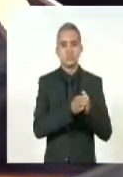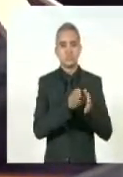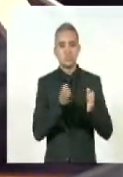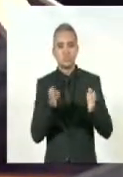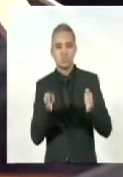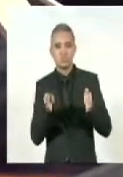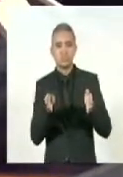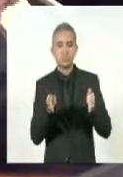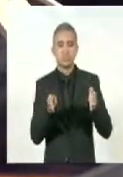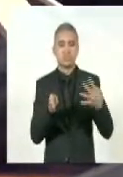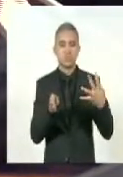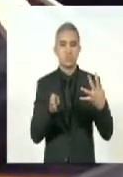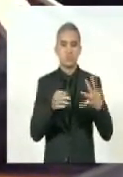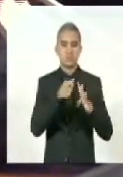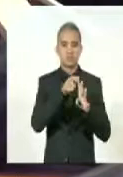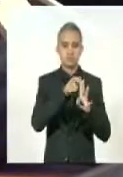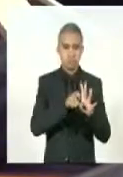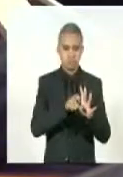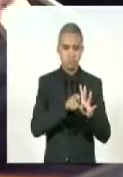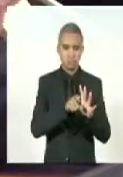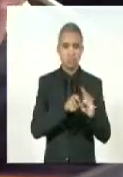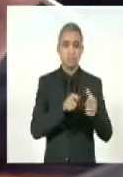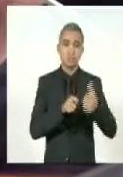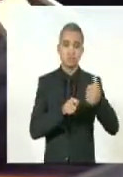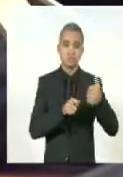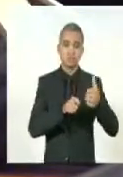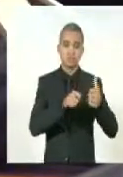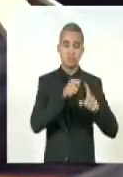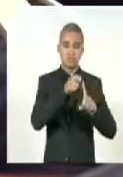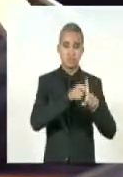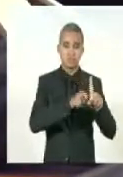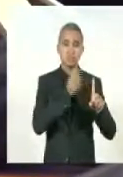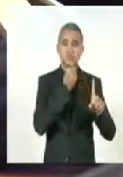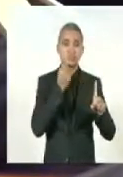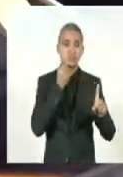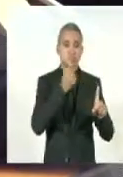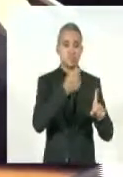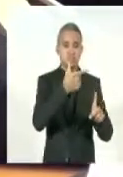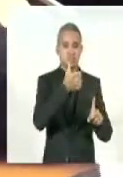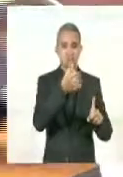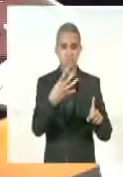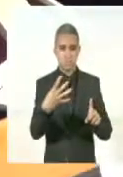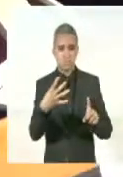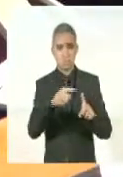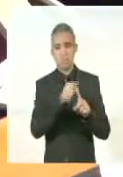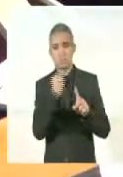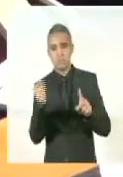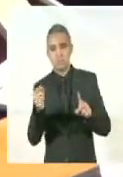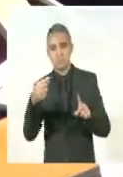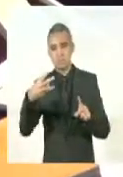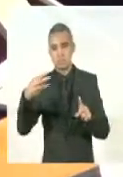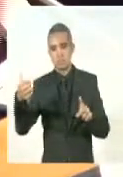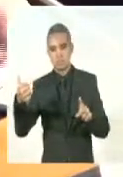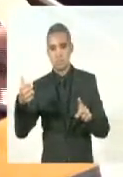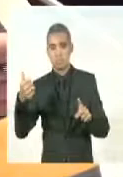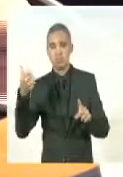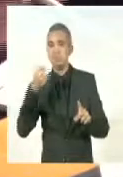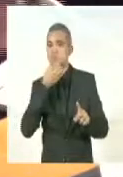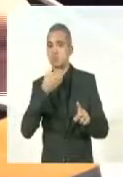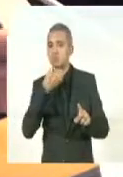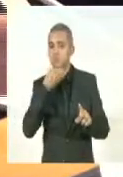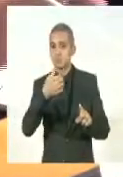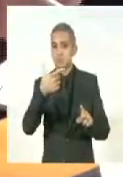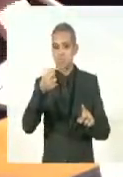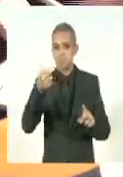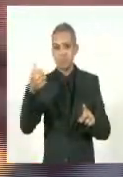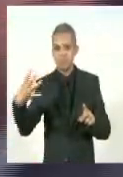de 4 meses, de 1/9/2014 a 31/12/2014. Eu pergunto, como que